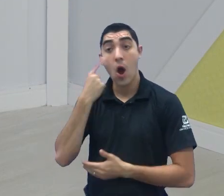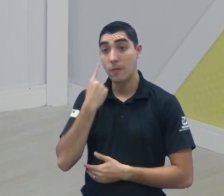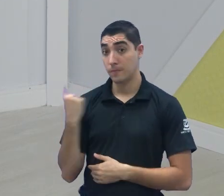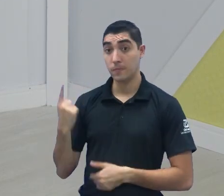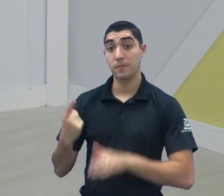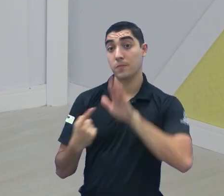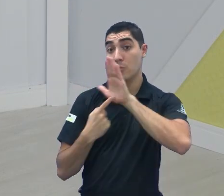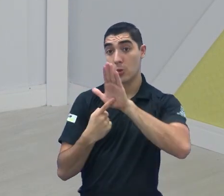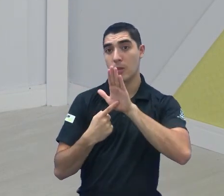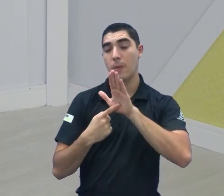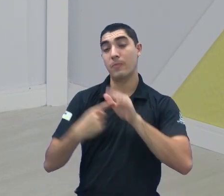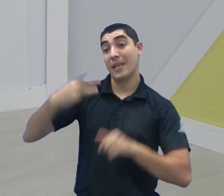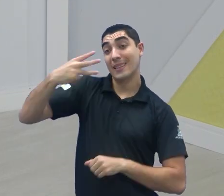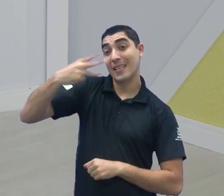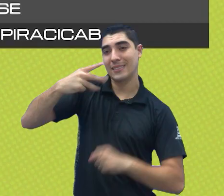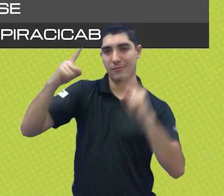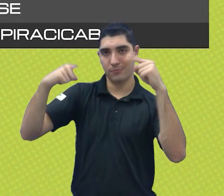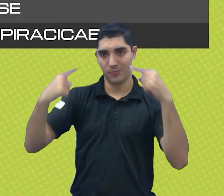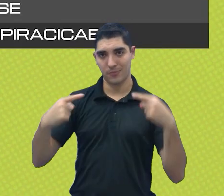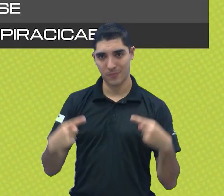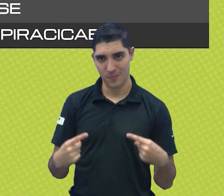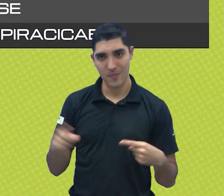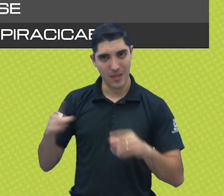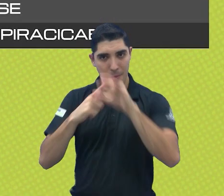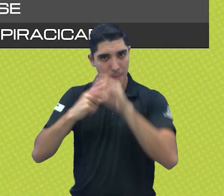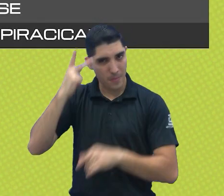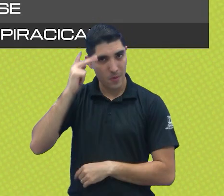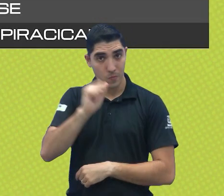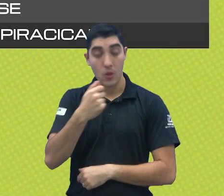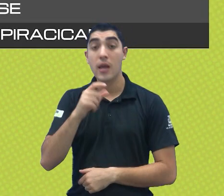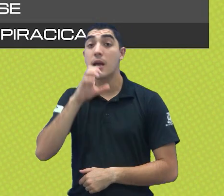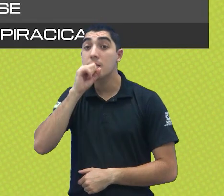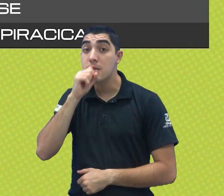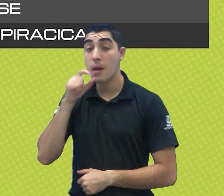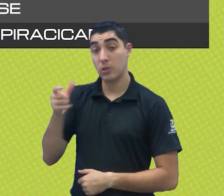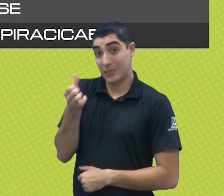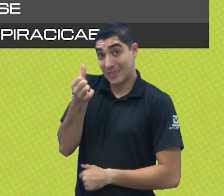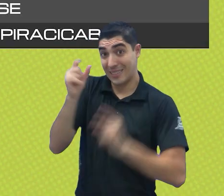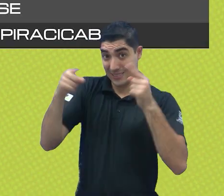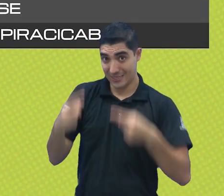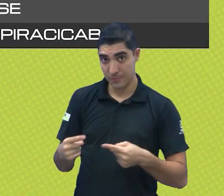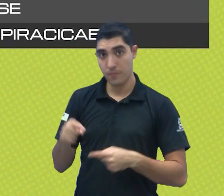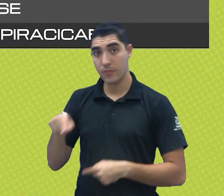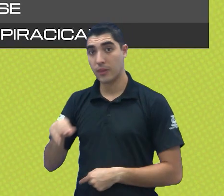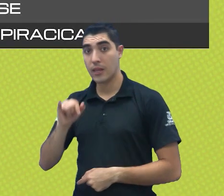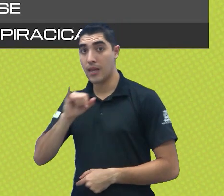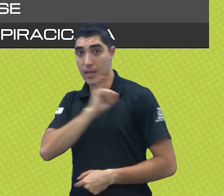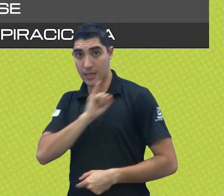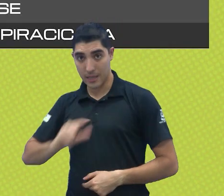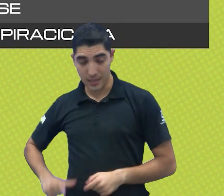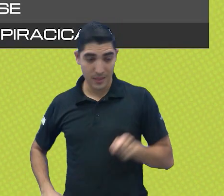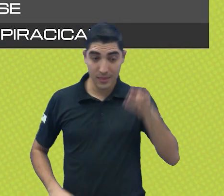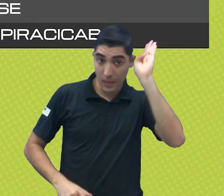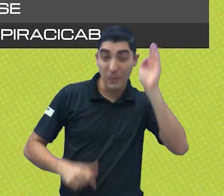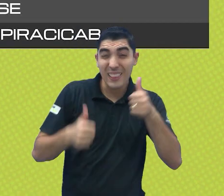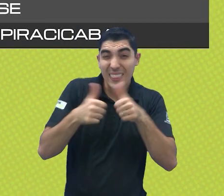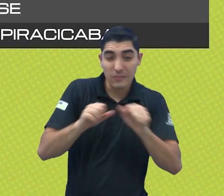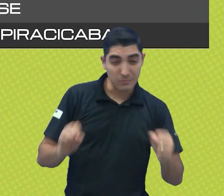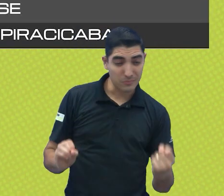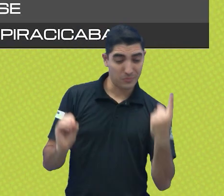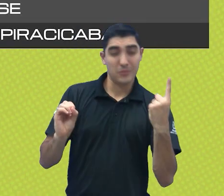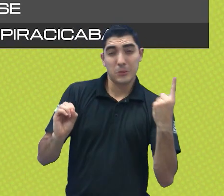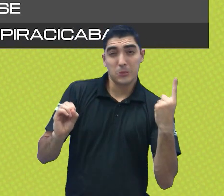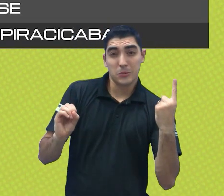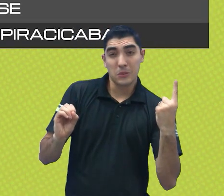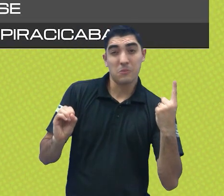terceira rodada, né? No sábado tivemos 6 jogos, Inter de Limeira e Taubaté. O Taubaté estava ganhando o jogo até os 48 do segundo